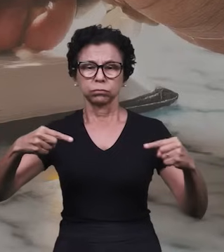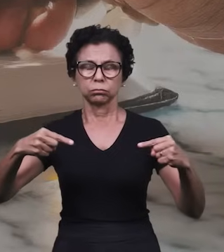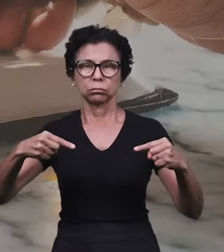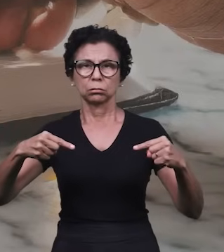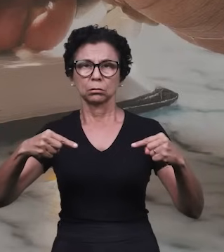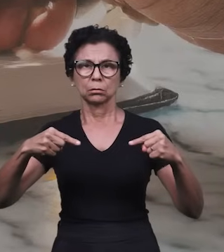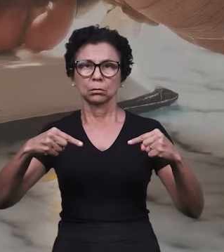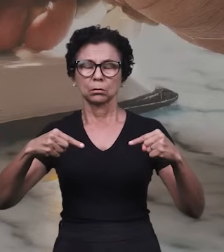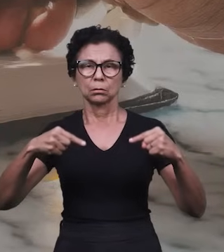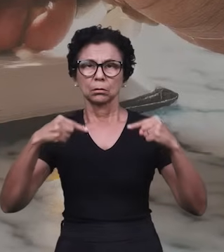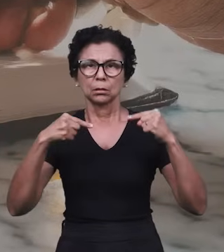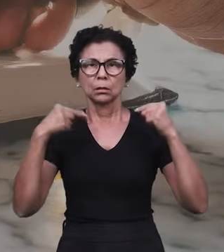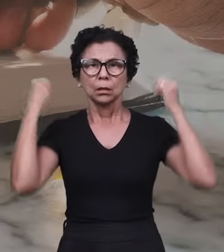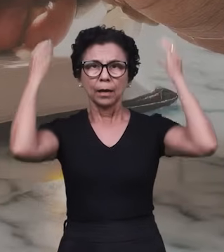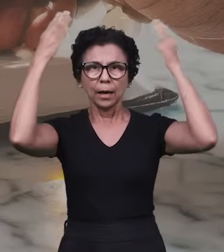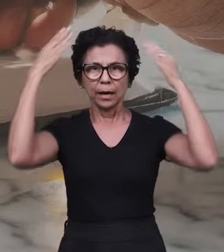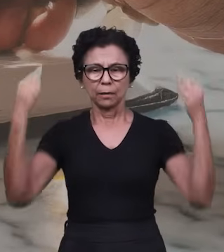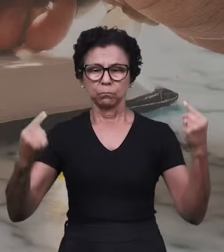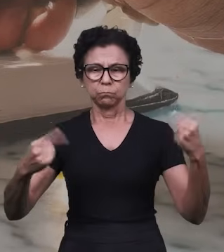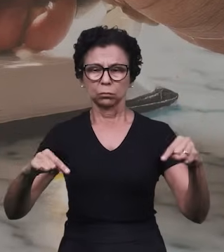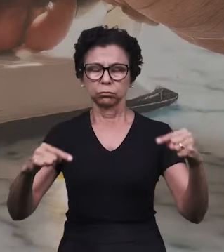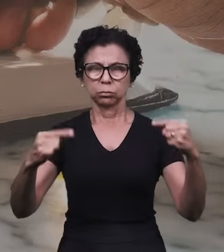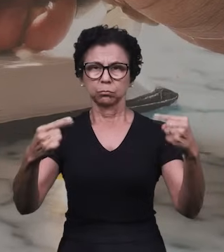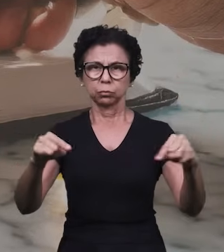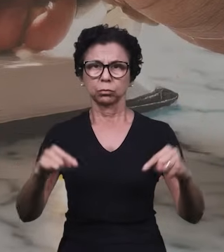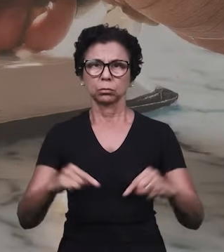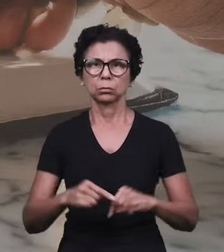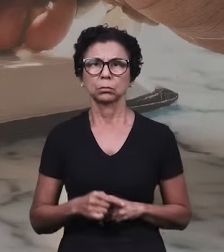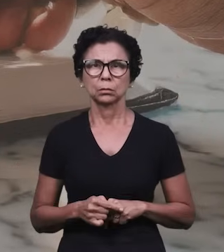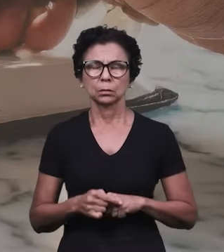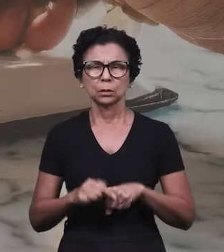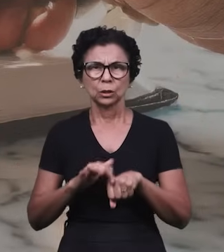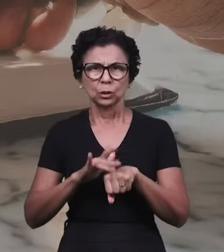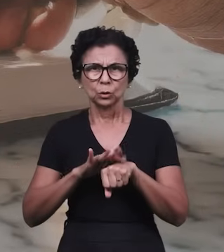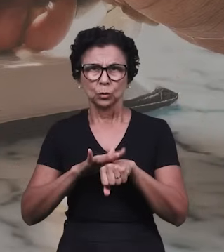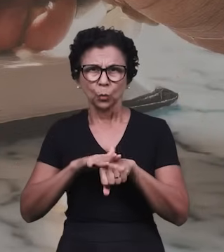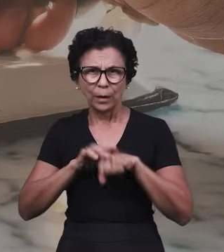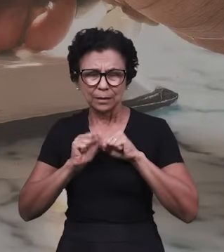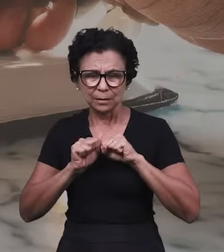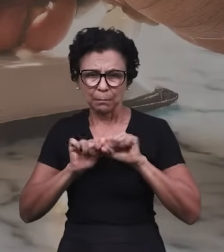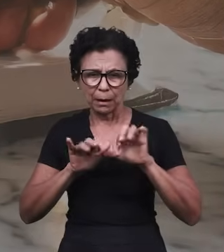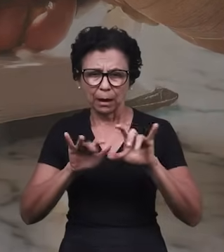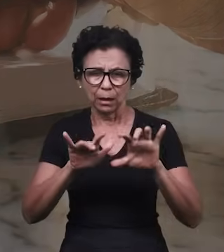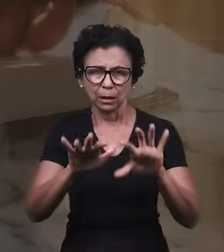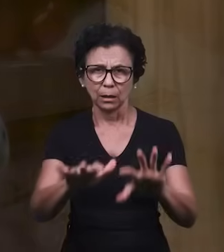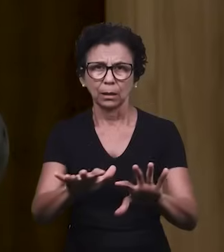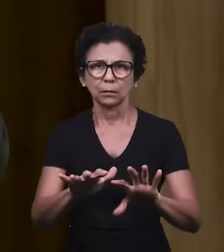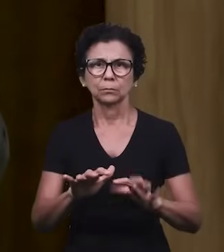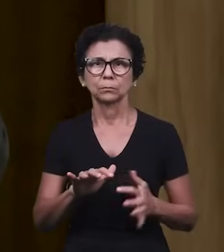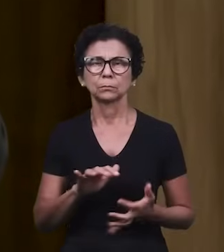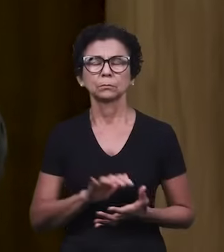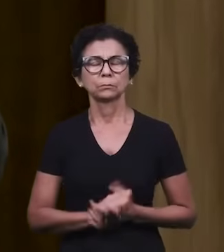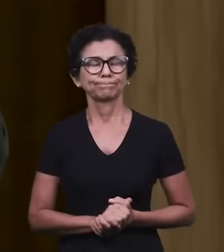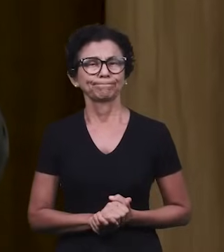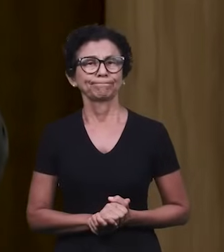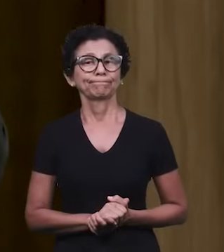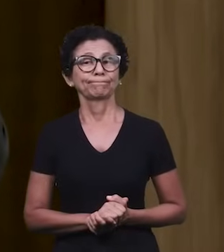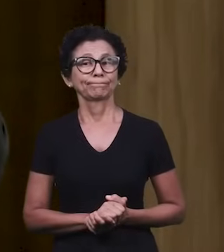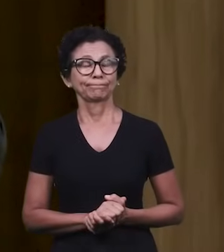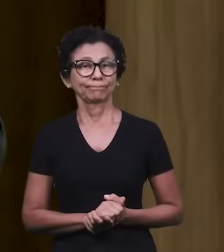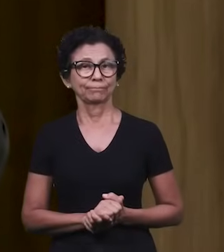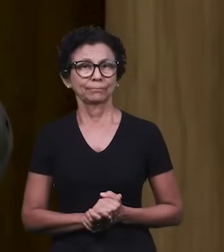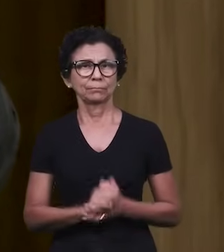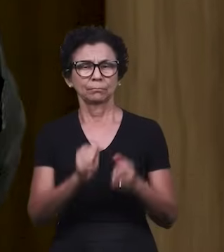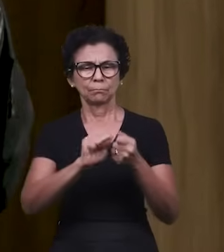reinos, haverá fome e pestes e terremotos em vários lugares. Ou seja,